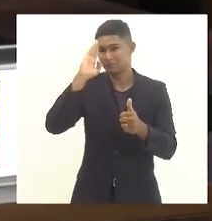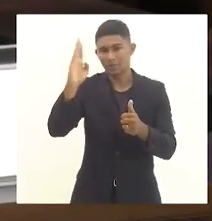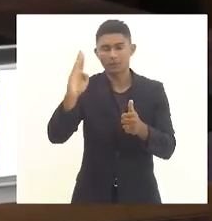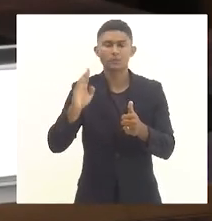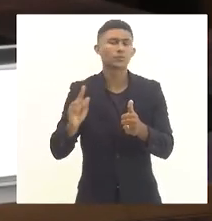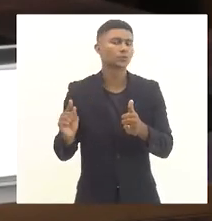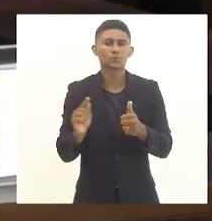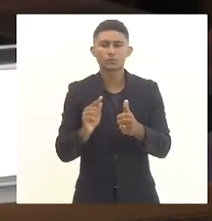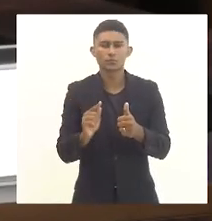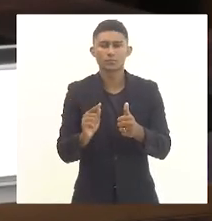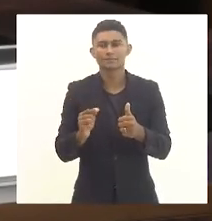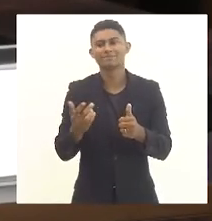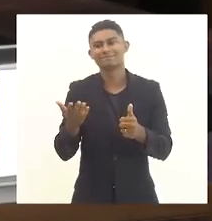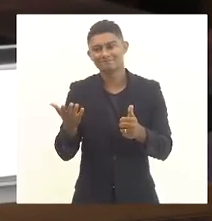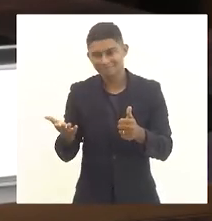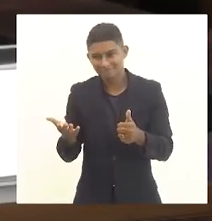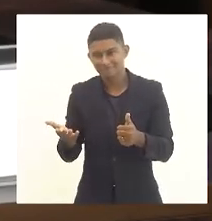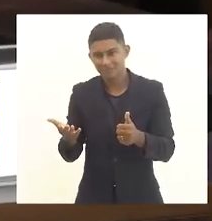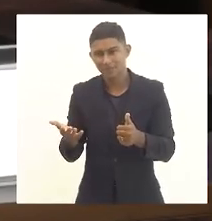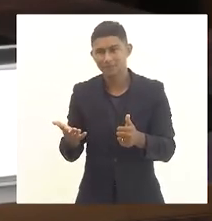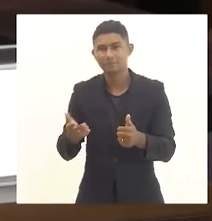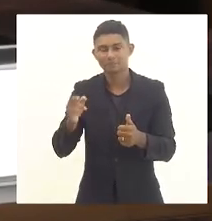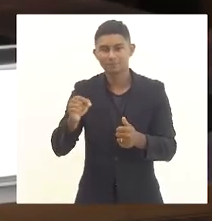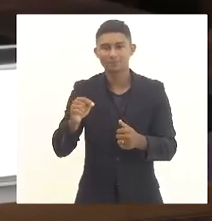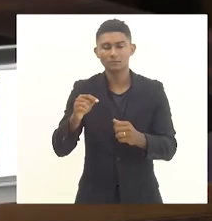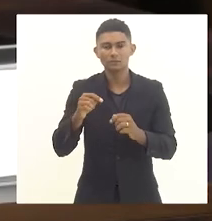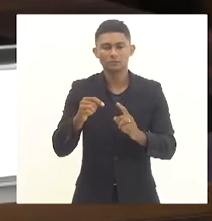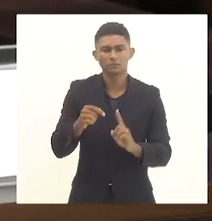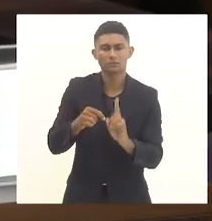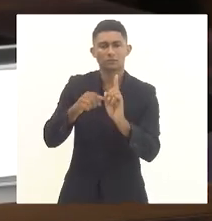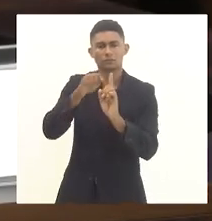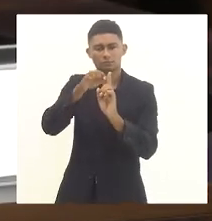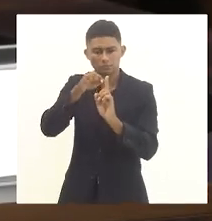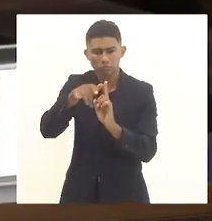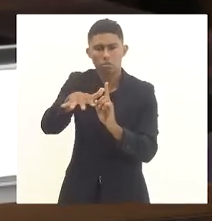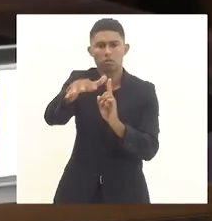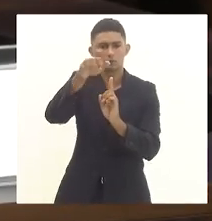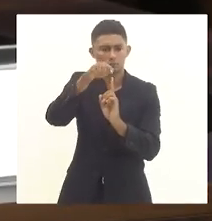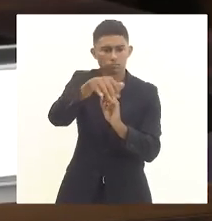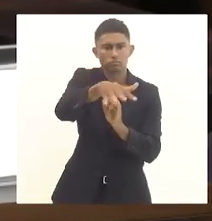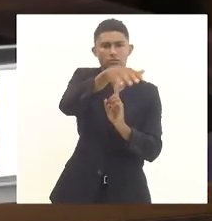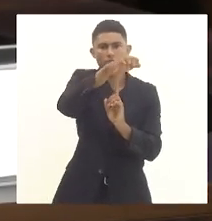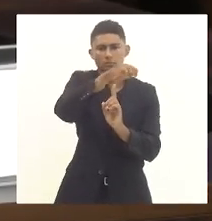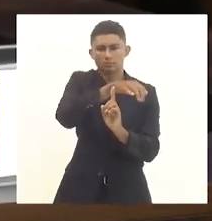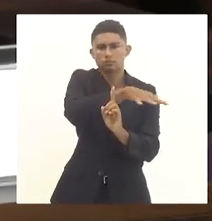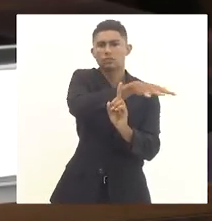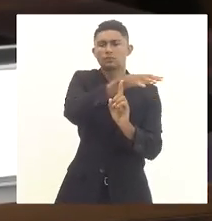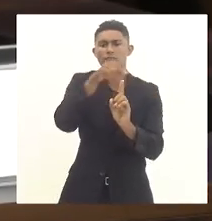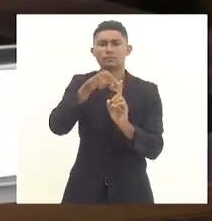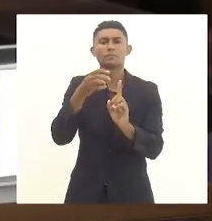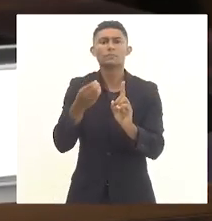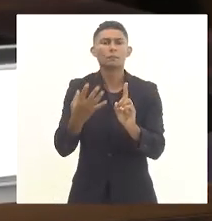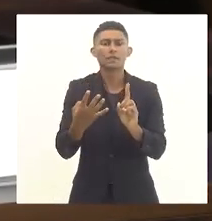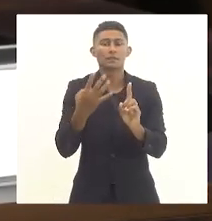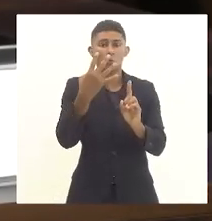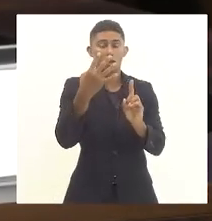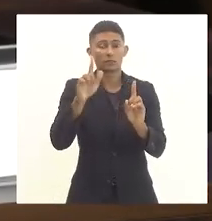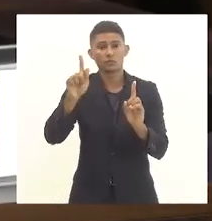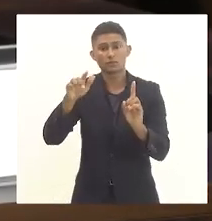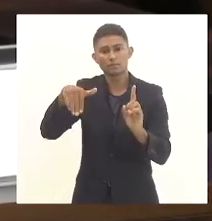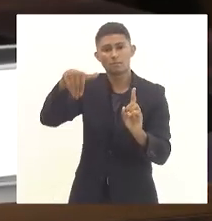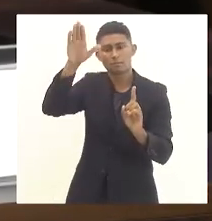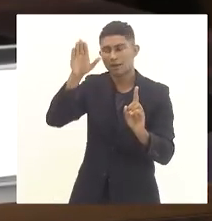ser feita assim, a partir da tradicional torre, dos postes altos, para levar e expandir essa mancha de 4G ainda até